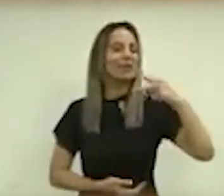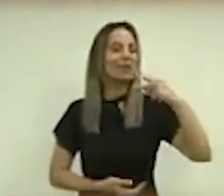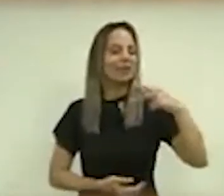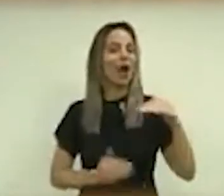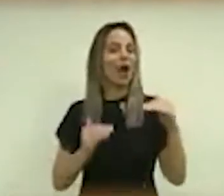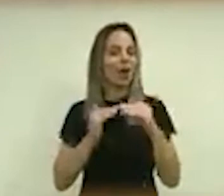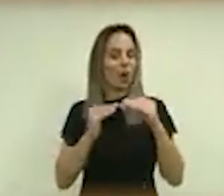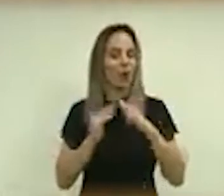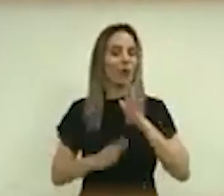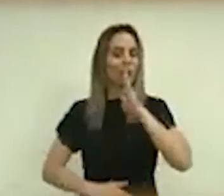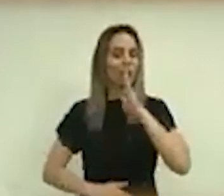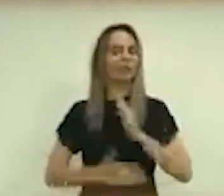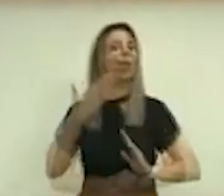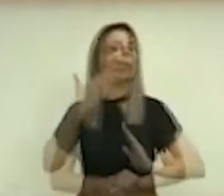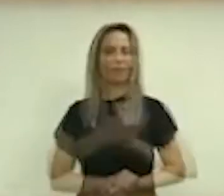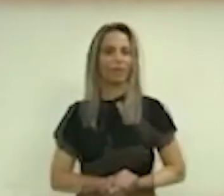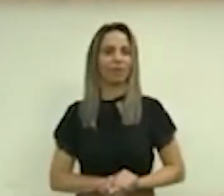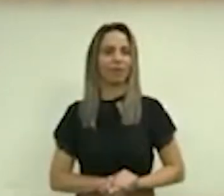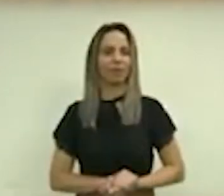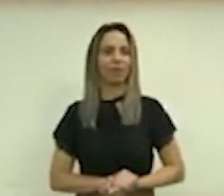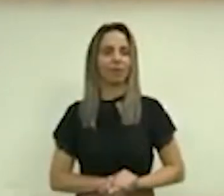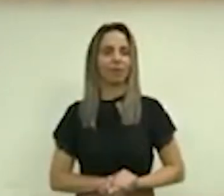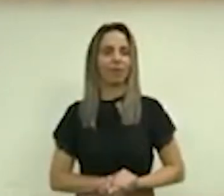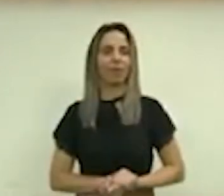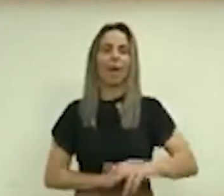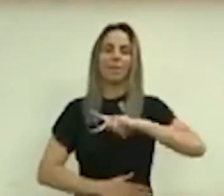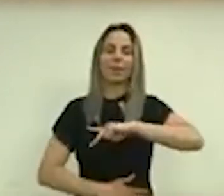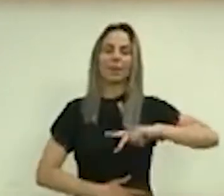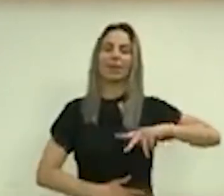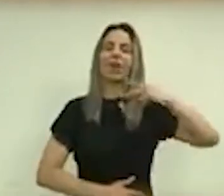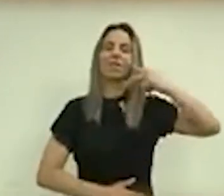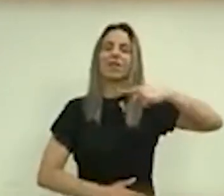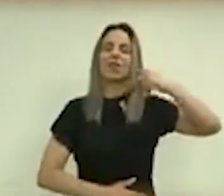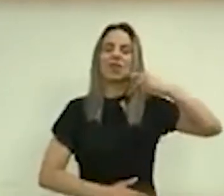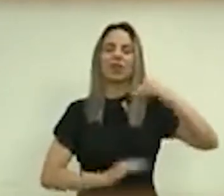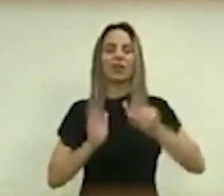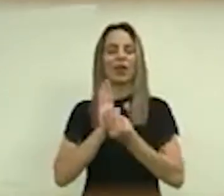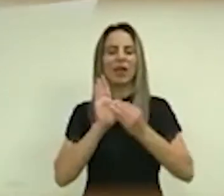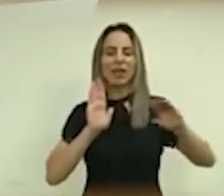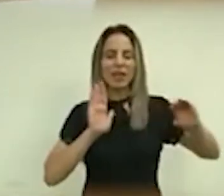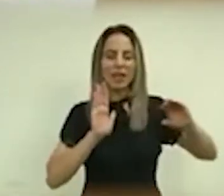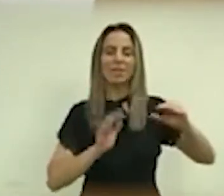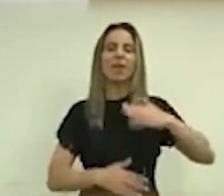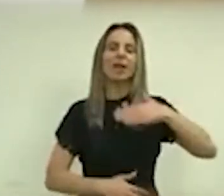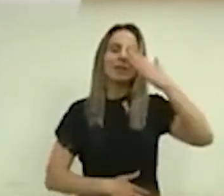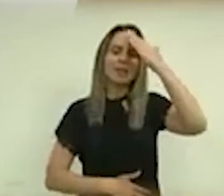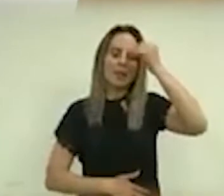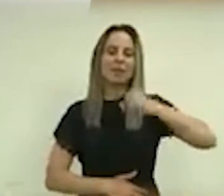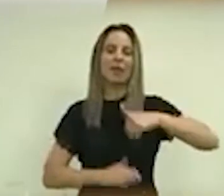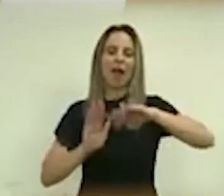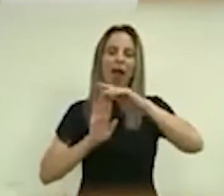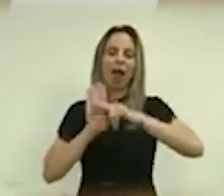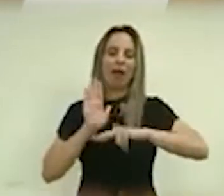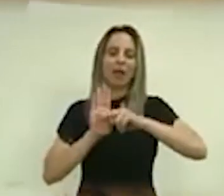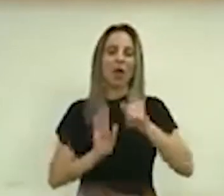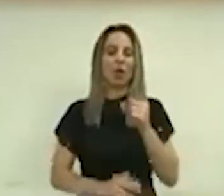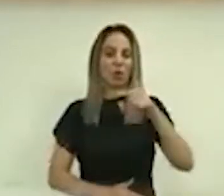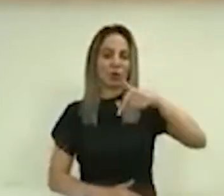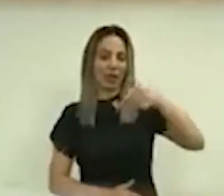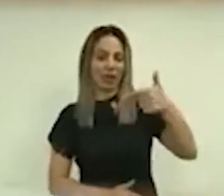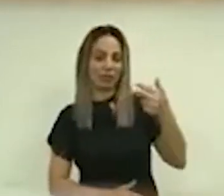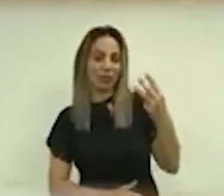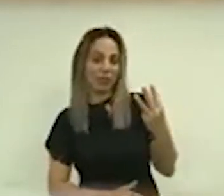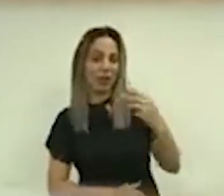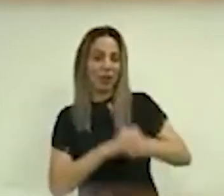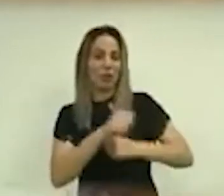de acordo, permaneçam como estão. Aprovado, vereador. Senhor presidente, senhores vereadores, requerimento. Considerando a redação da Lei Complementar 173 de